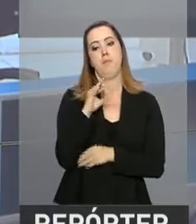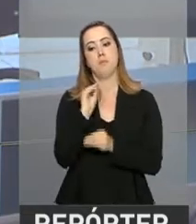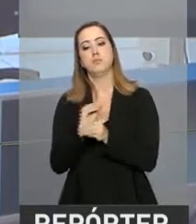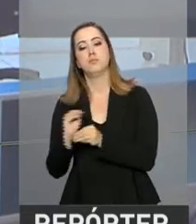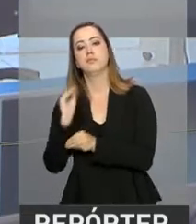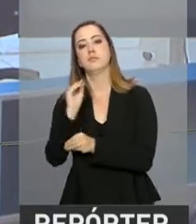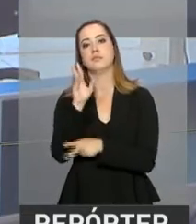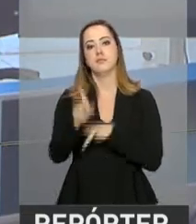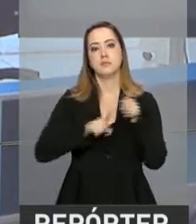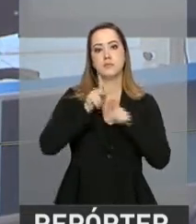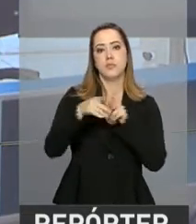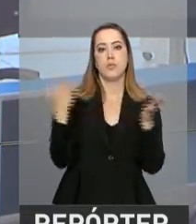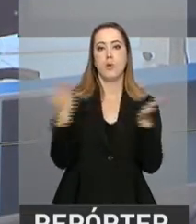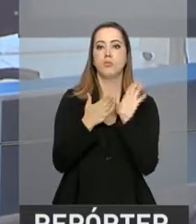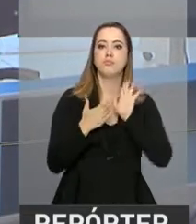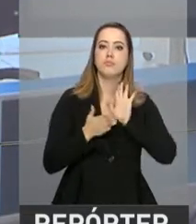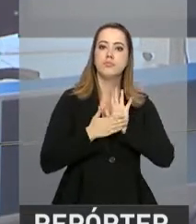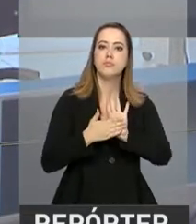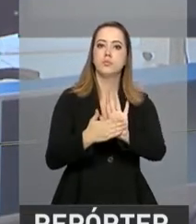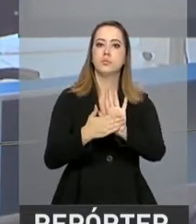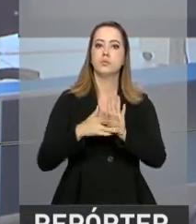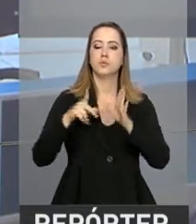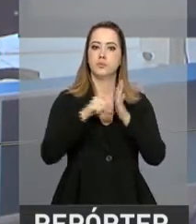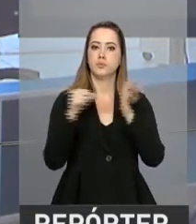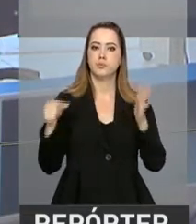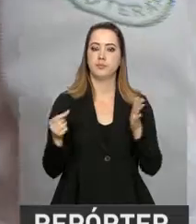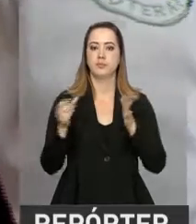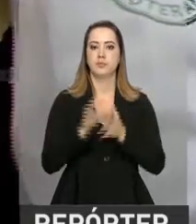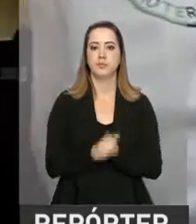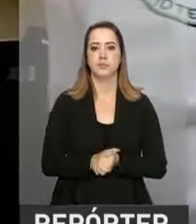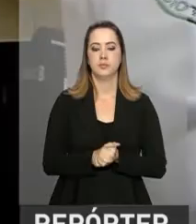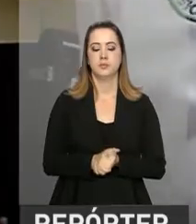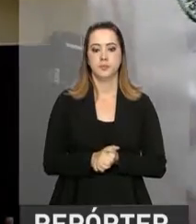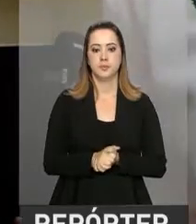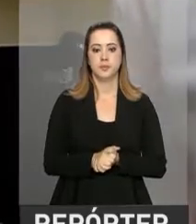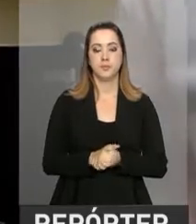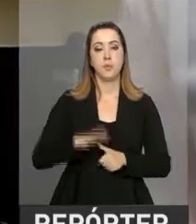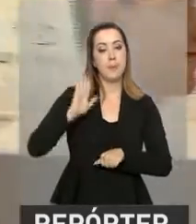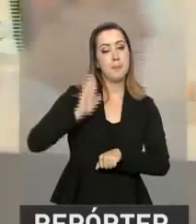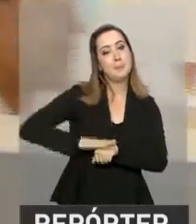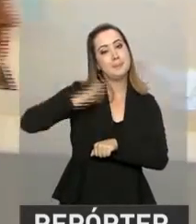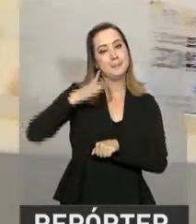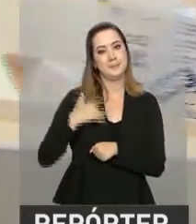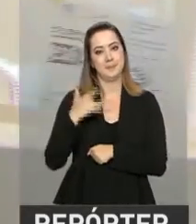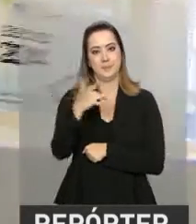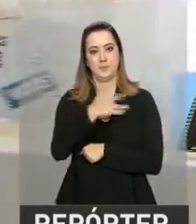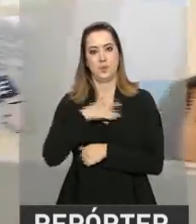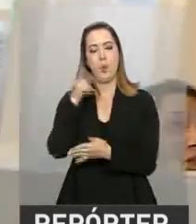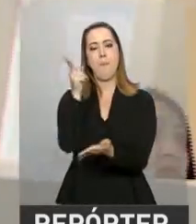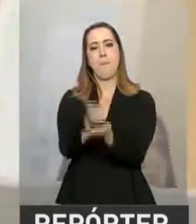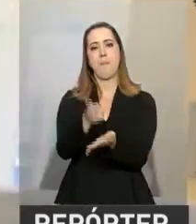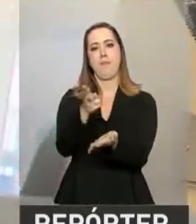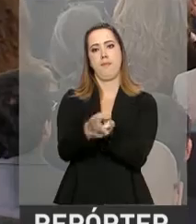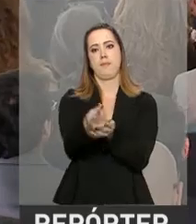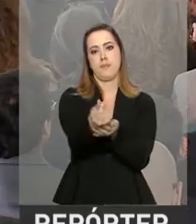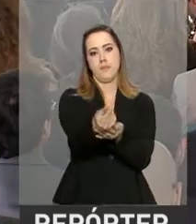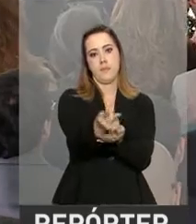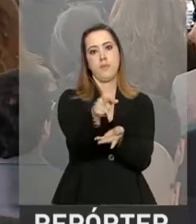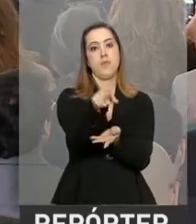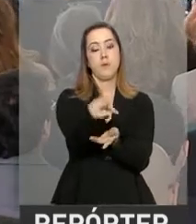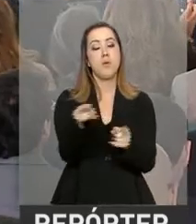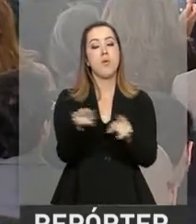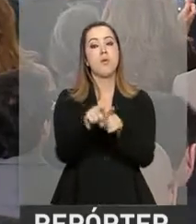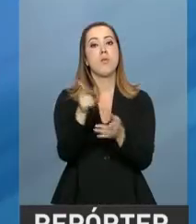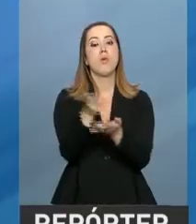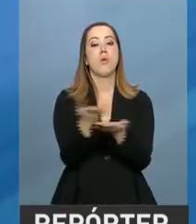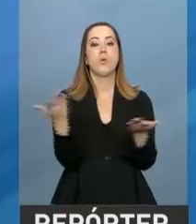foram apresentadas hoje no palácio do planalto mas saúde com o mesmo dinheiro foi dessa